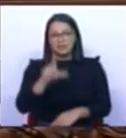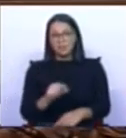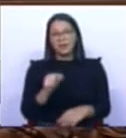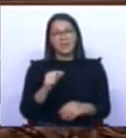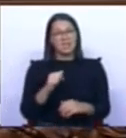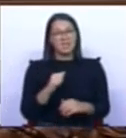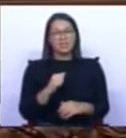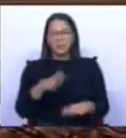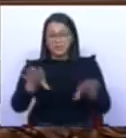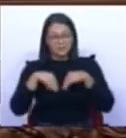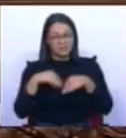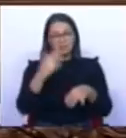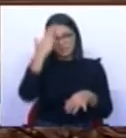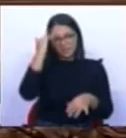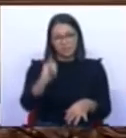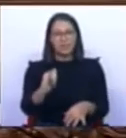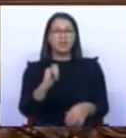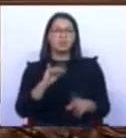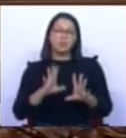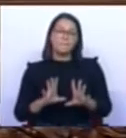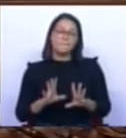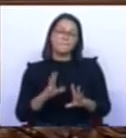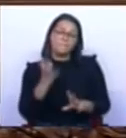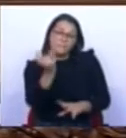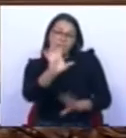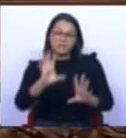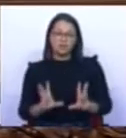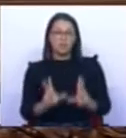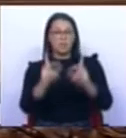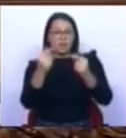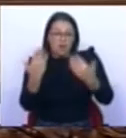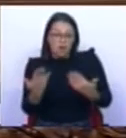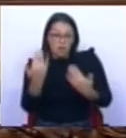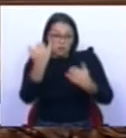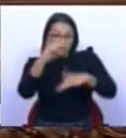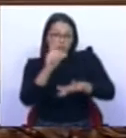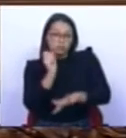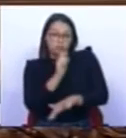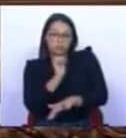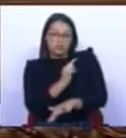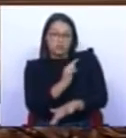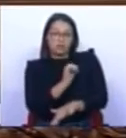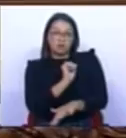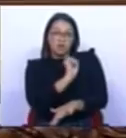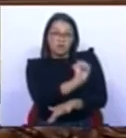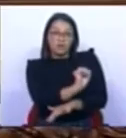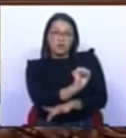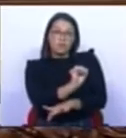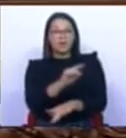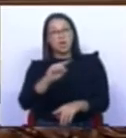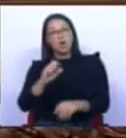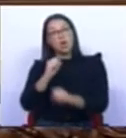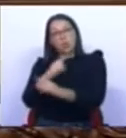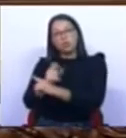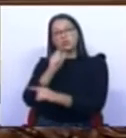do progresso, lá nos países em desenvolvimento, vejam agora limitadas as possibilidades de progresso para que outros possam prosseguir o